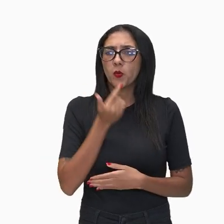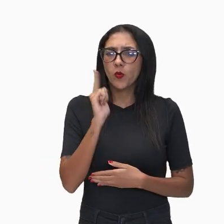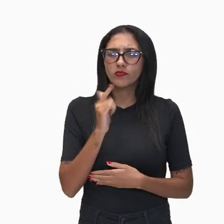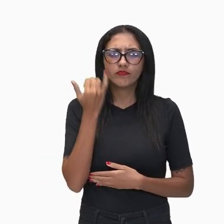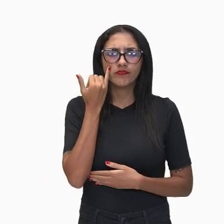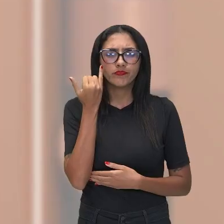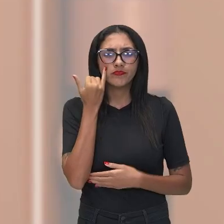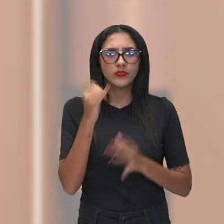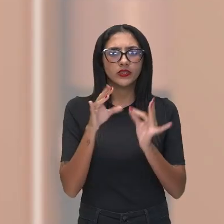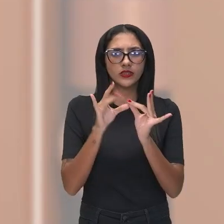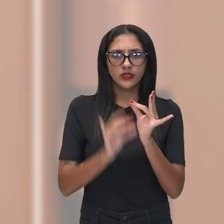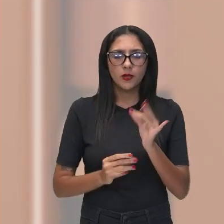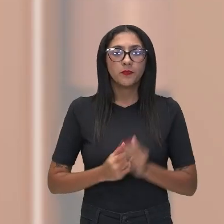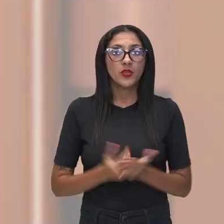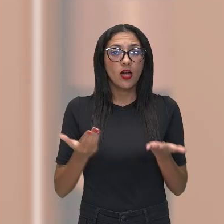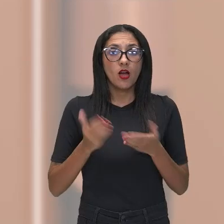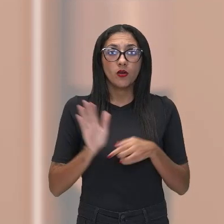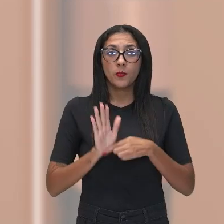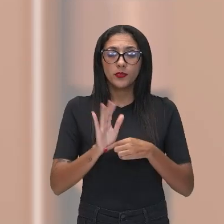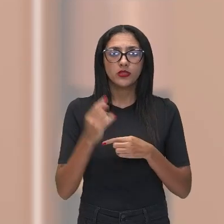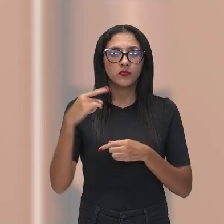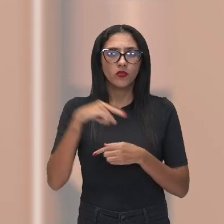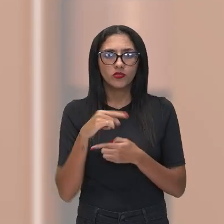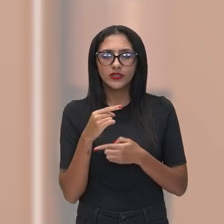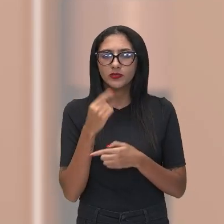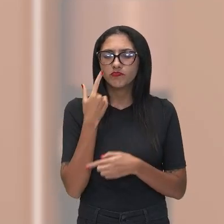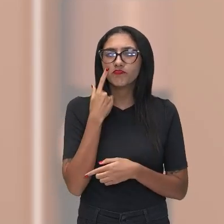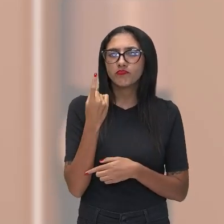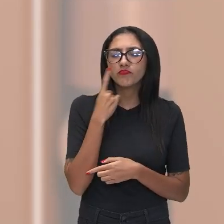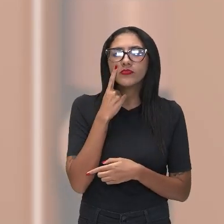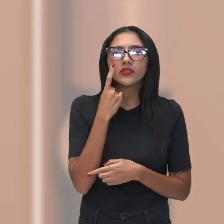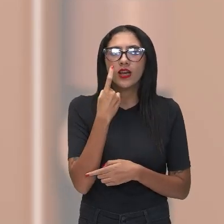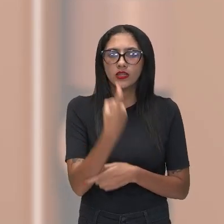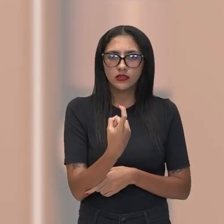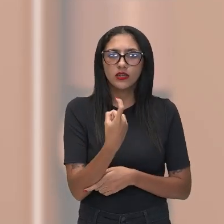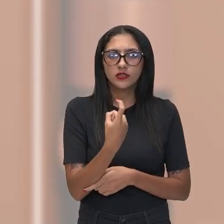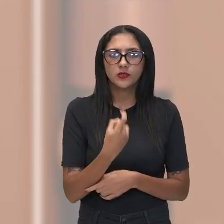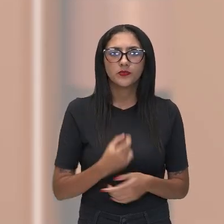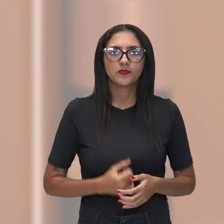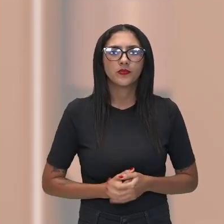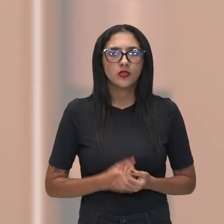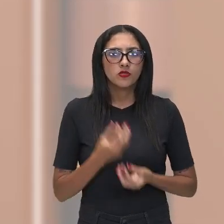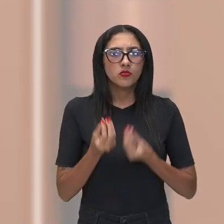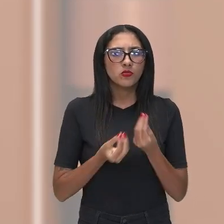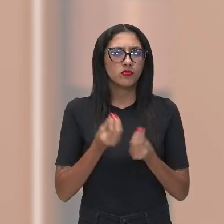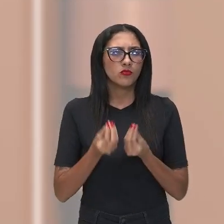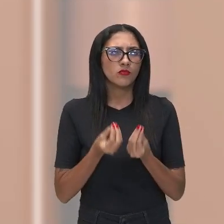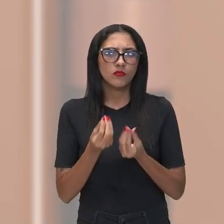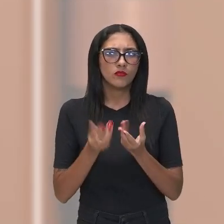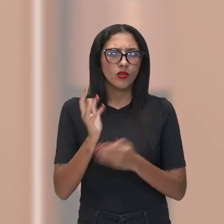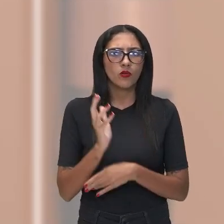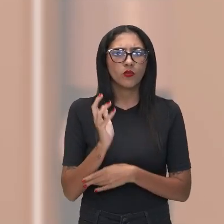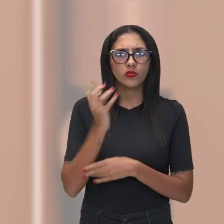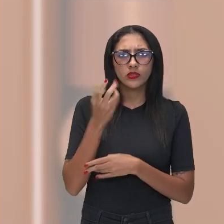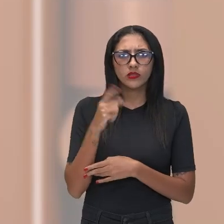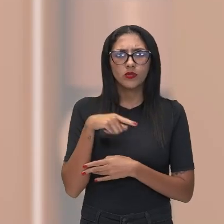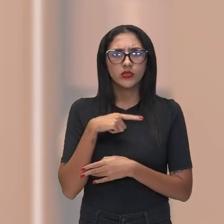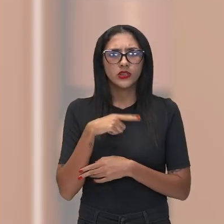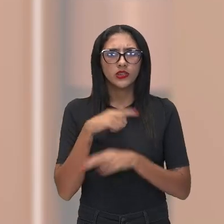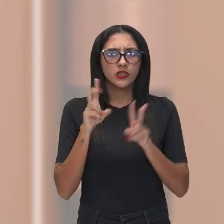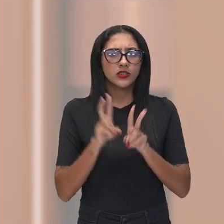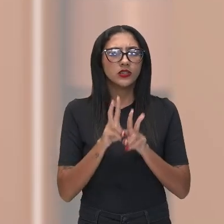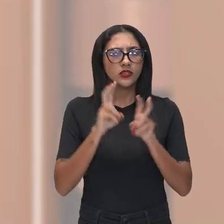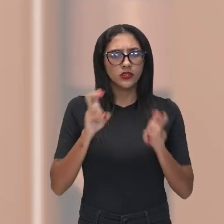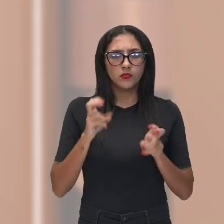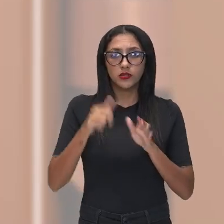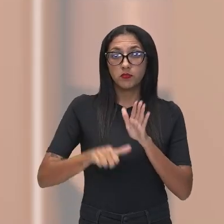Agora vou mostrar para vocês um detalhe bastante interessante e ilustrativo do que foi aí essas questões relacionadas com